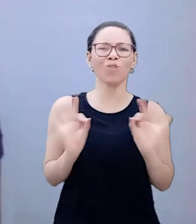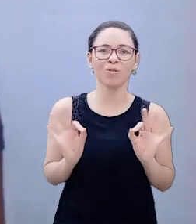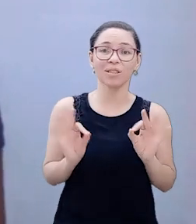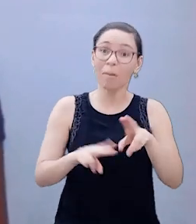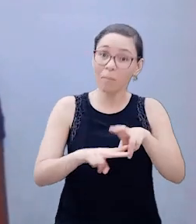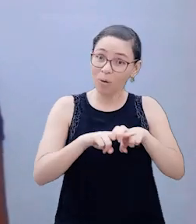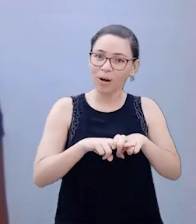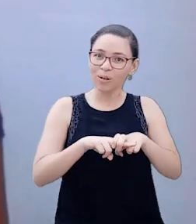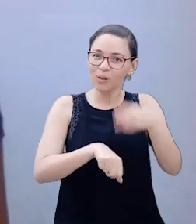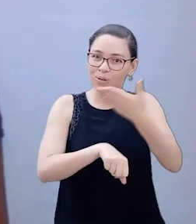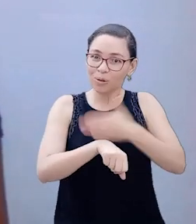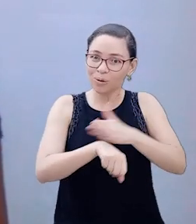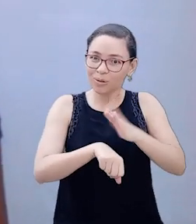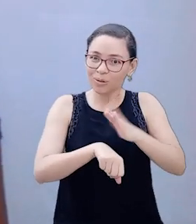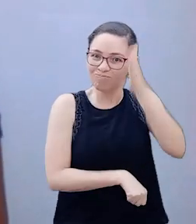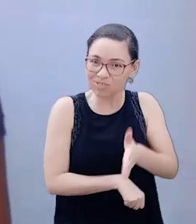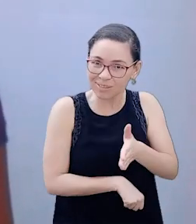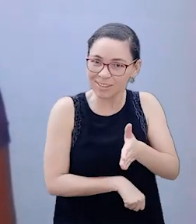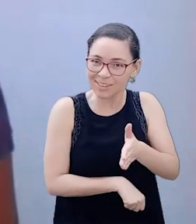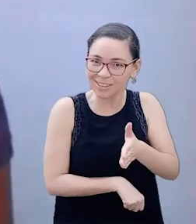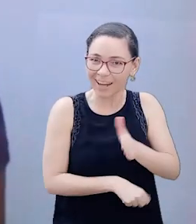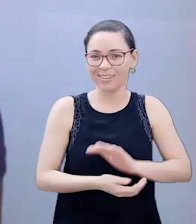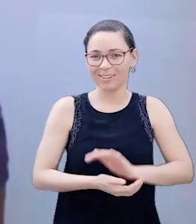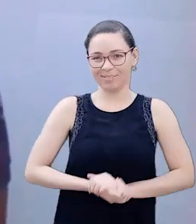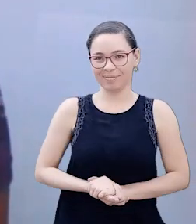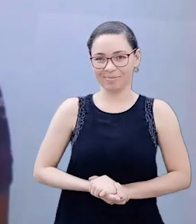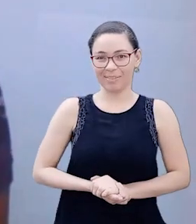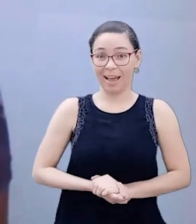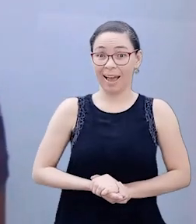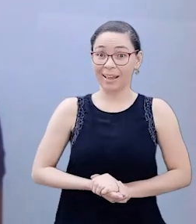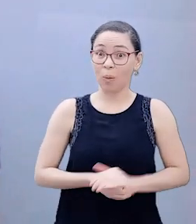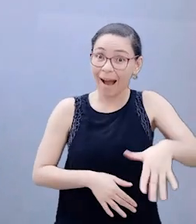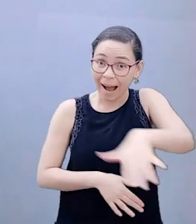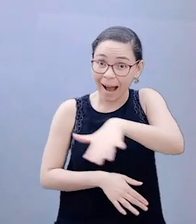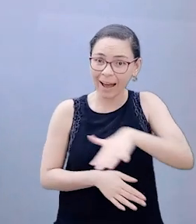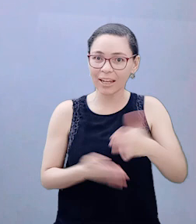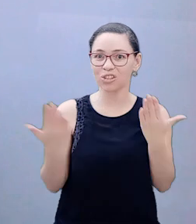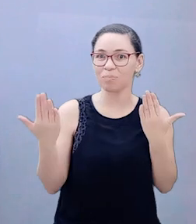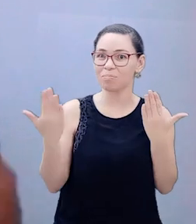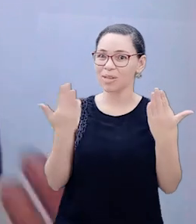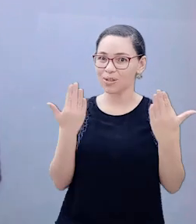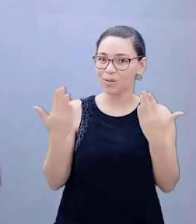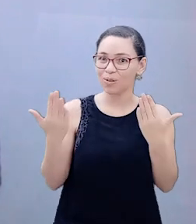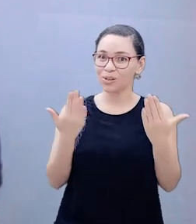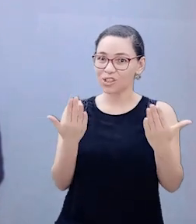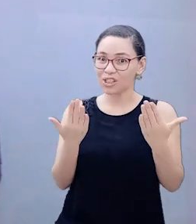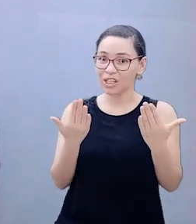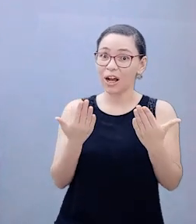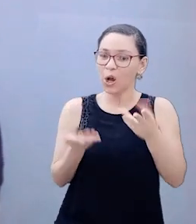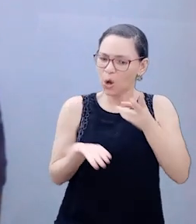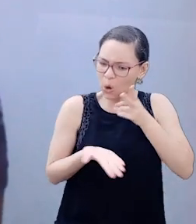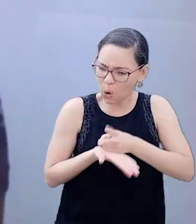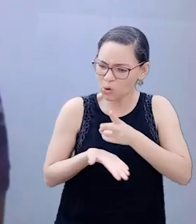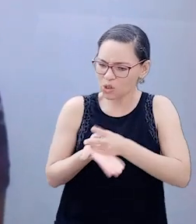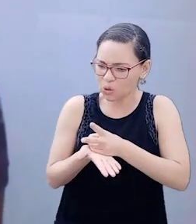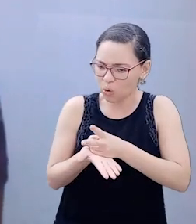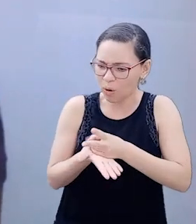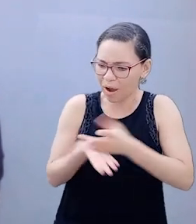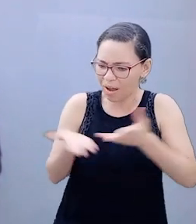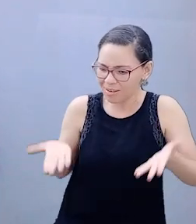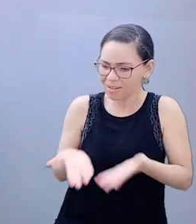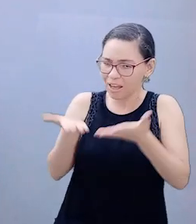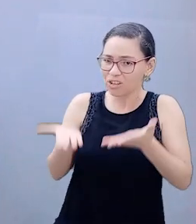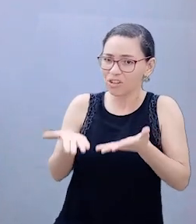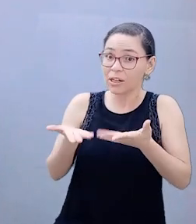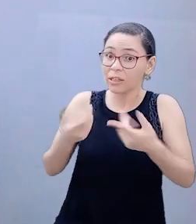tinha acesso. Assim, a psicologia do esporte continua atuando no desempenho e na saúde mental